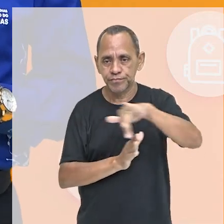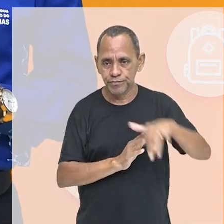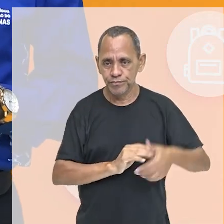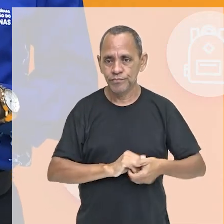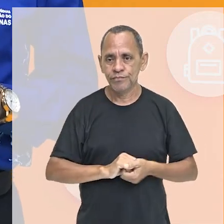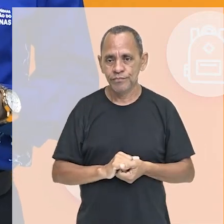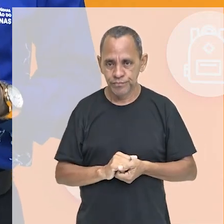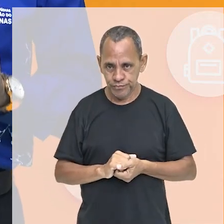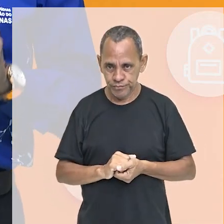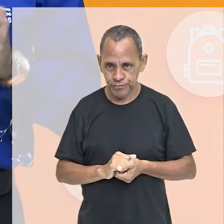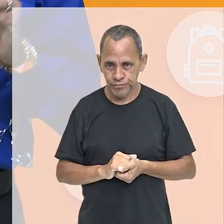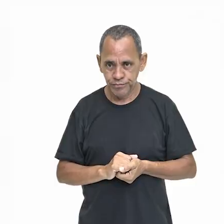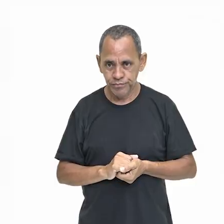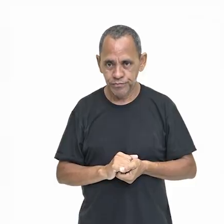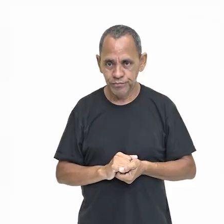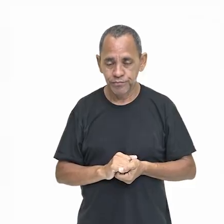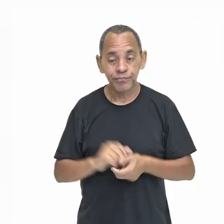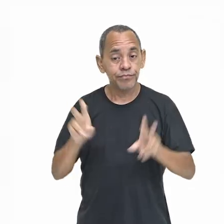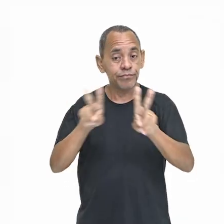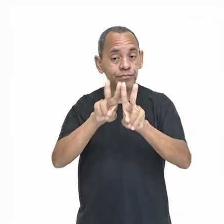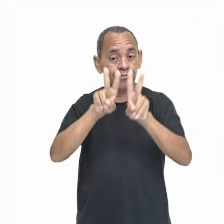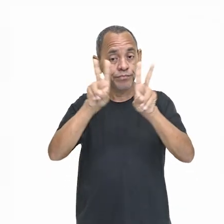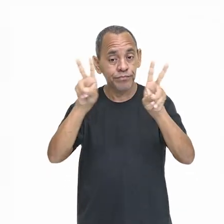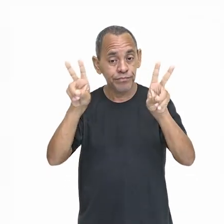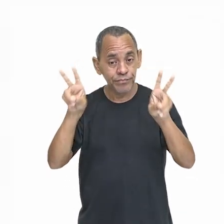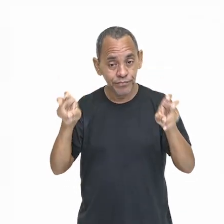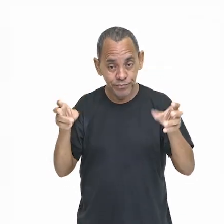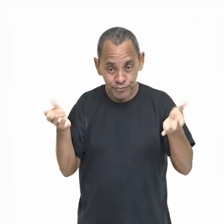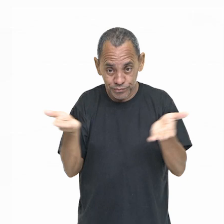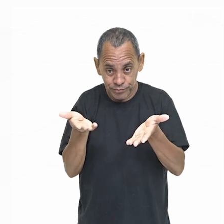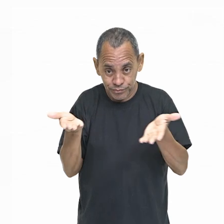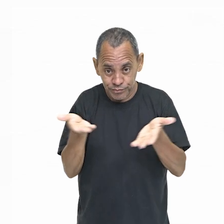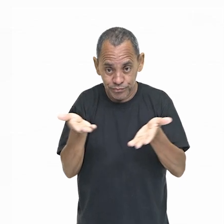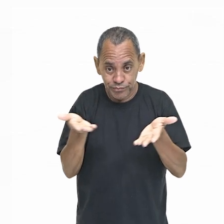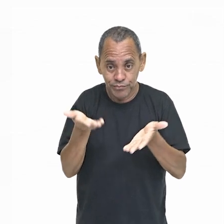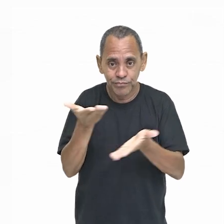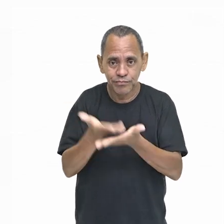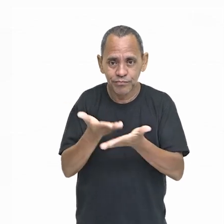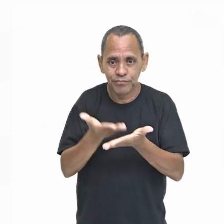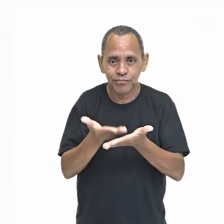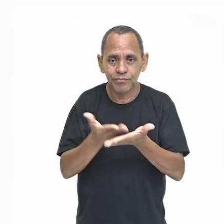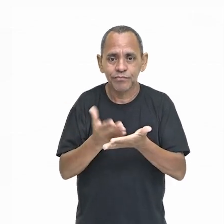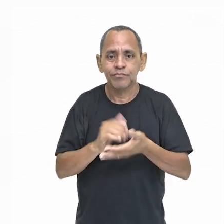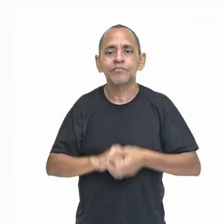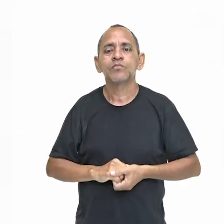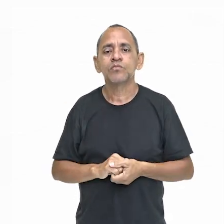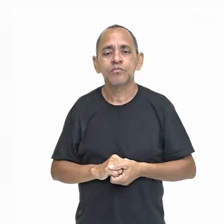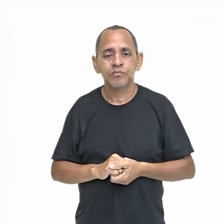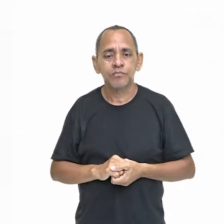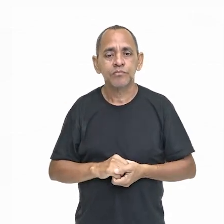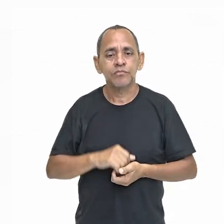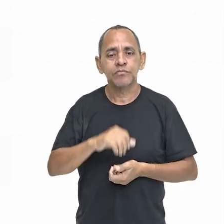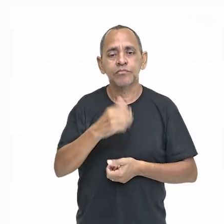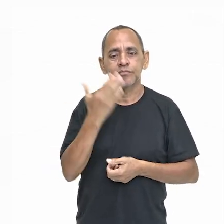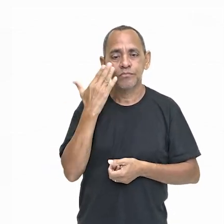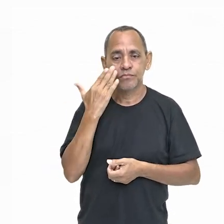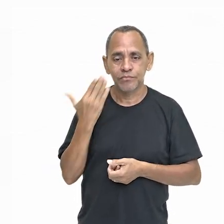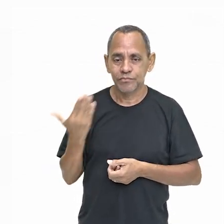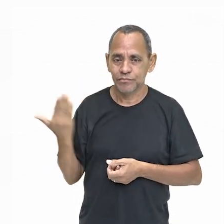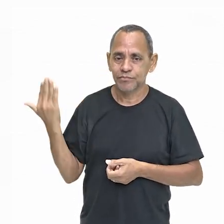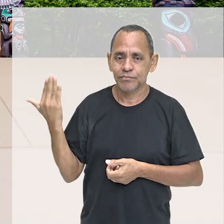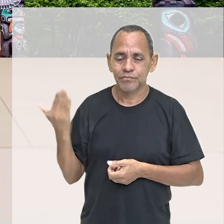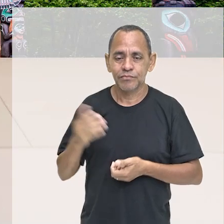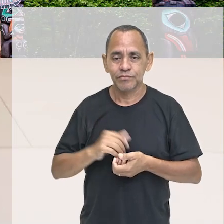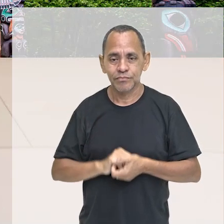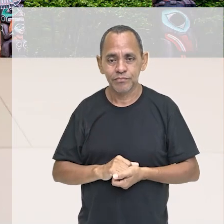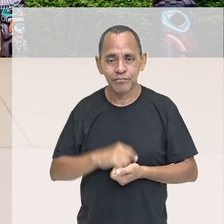estamos falando de sagrado e profano. É, aquele ambiente lá da